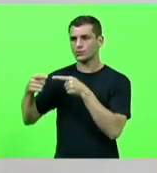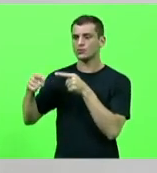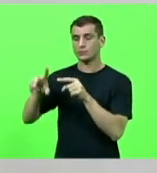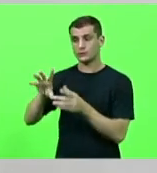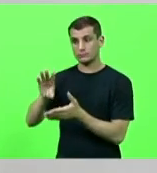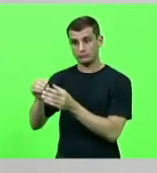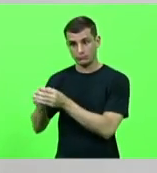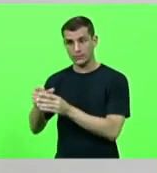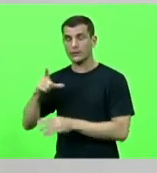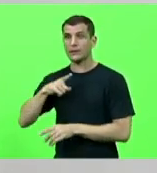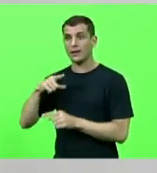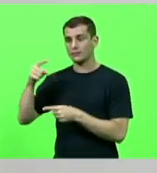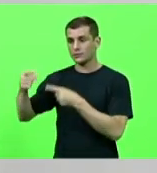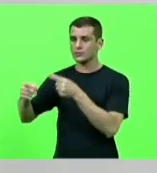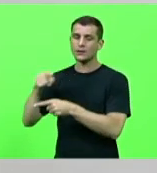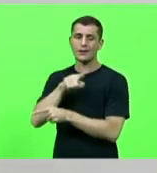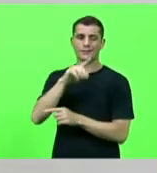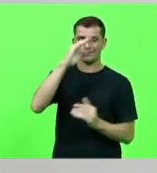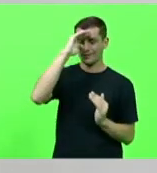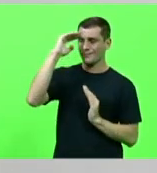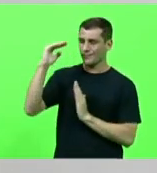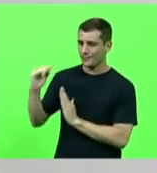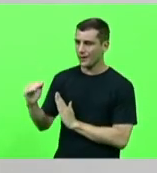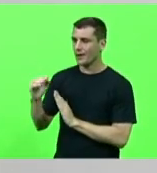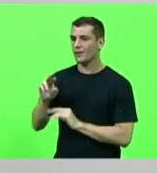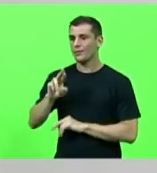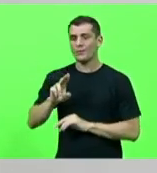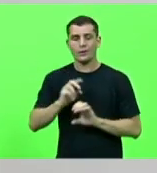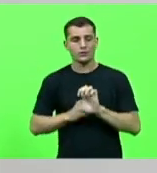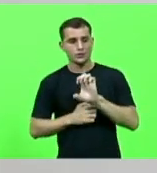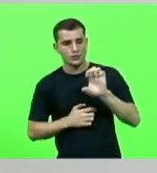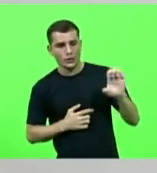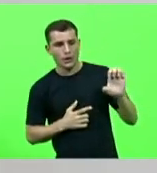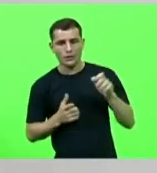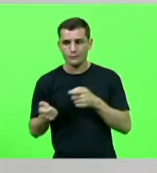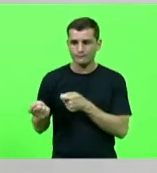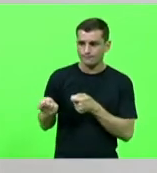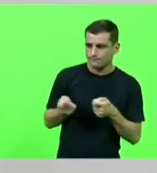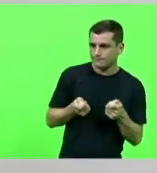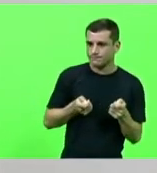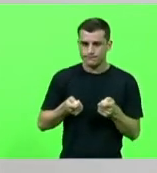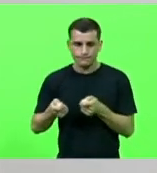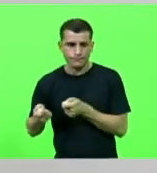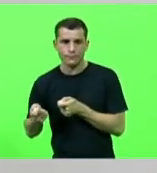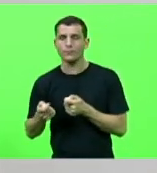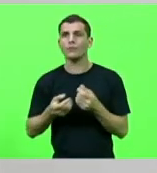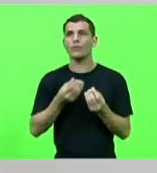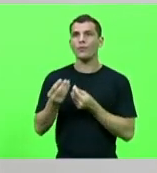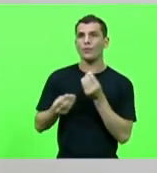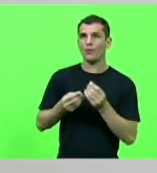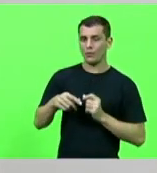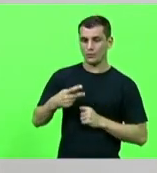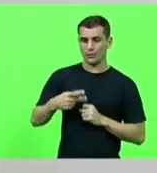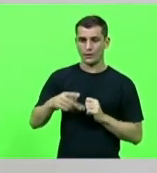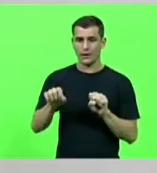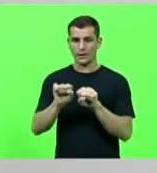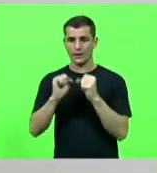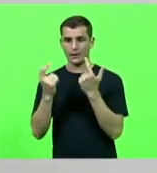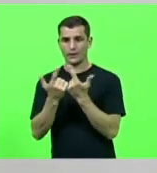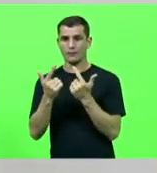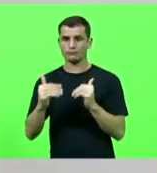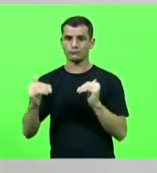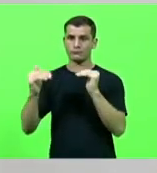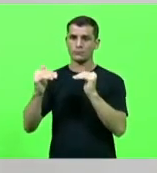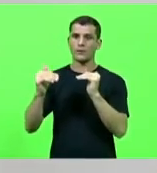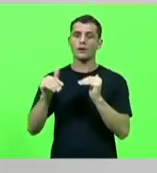por partidos da esquerda, transformando esta brilhosa casa, que é a alta corte, num puxadinho ideológico da esquerda.